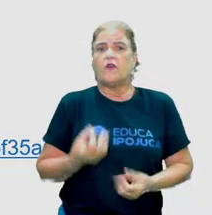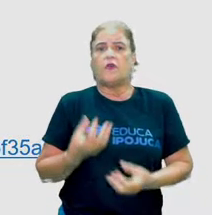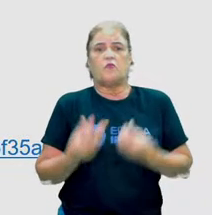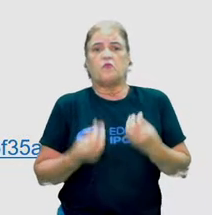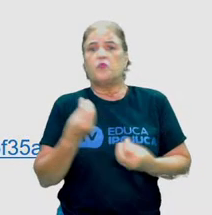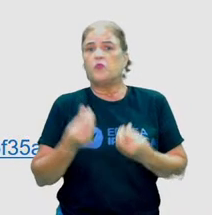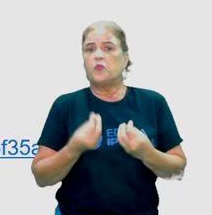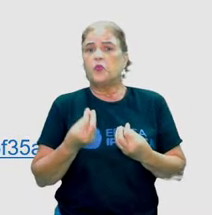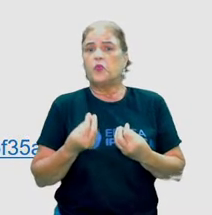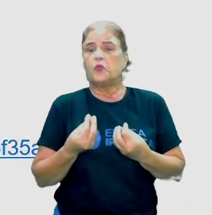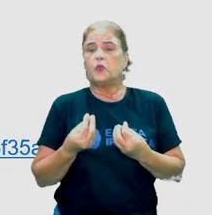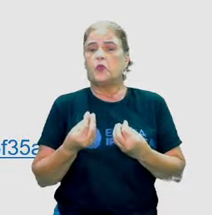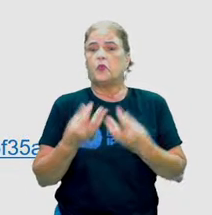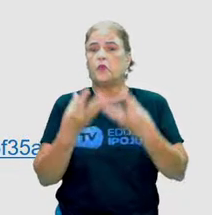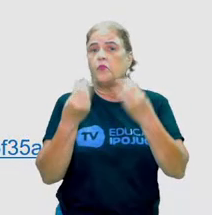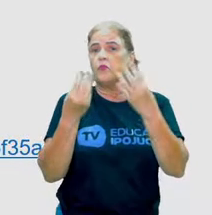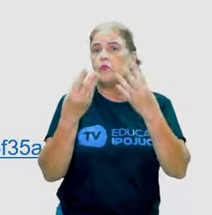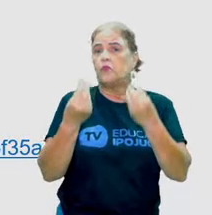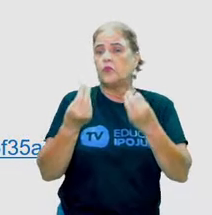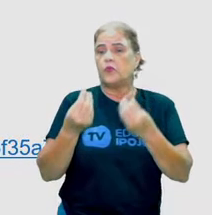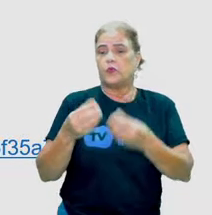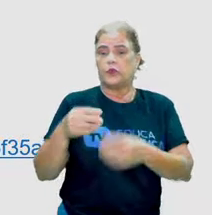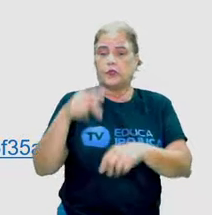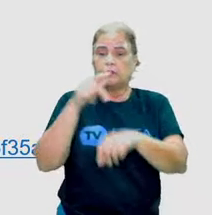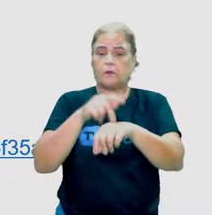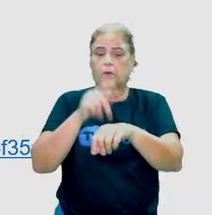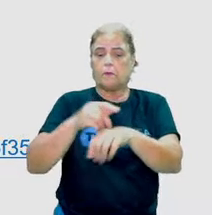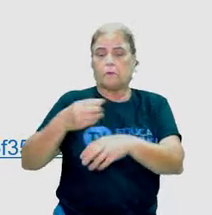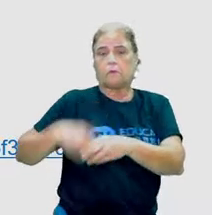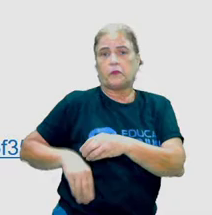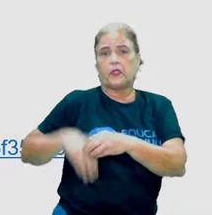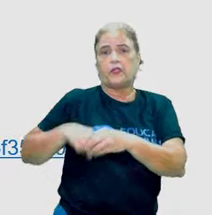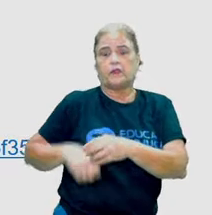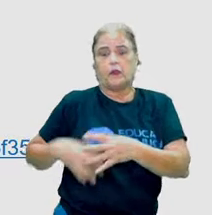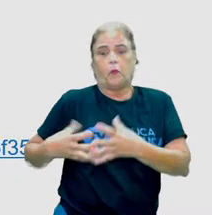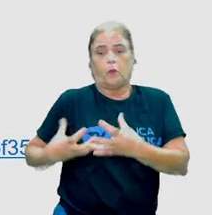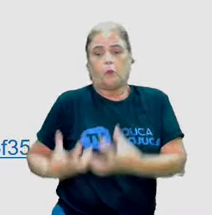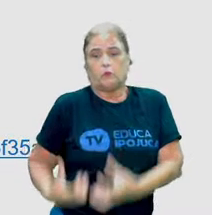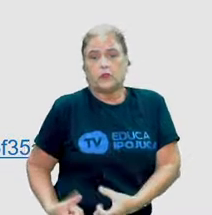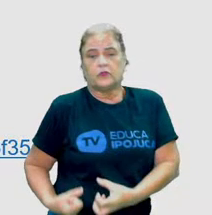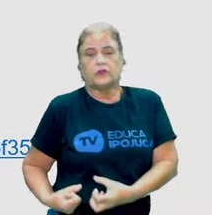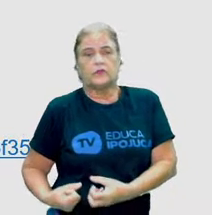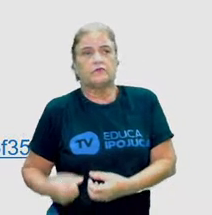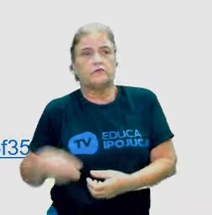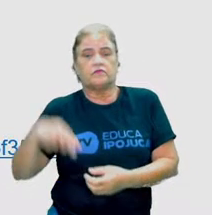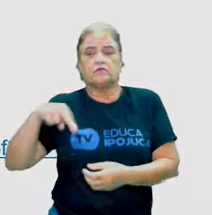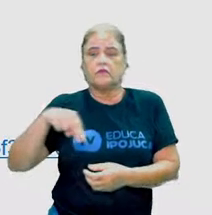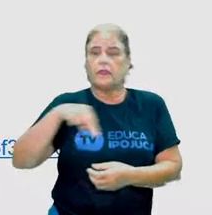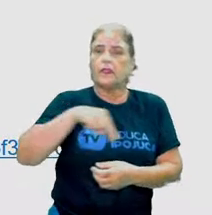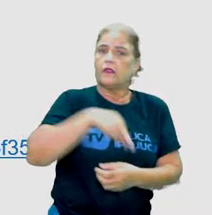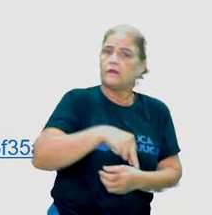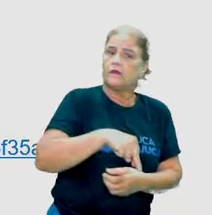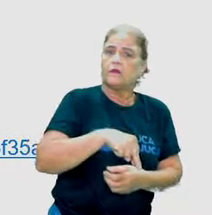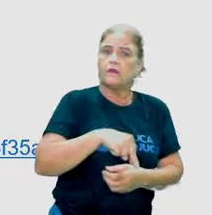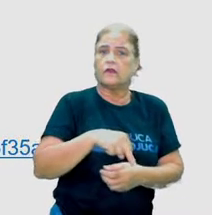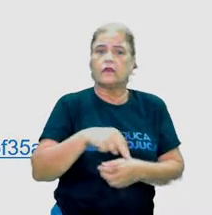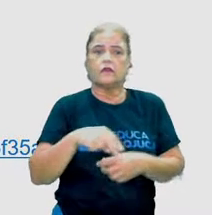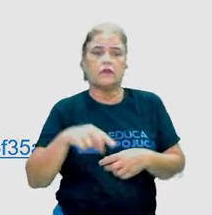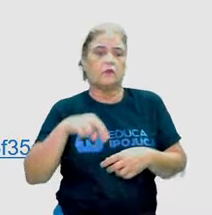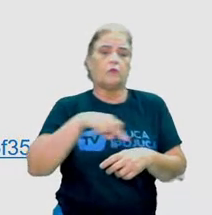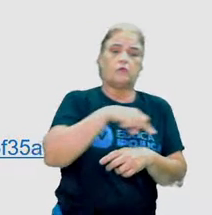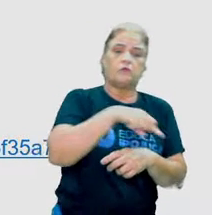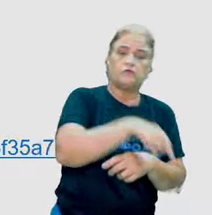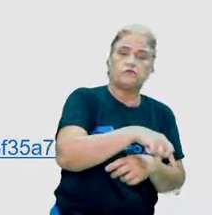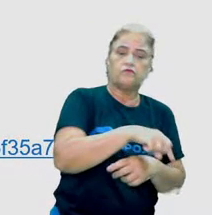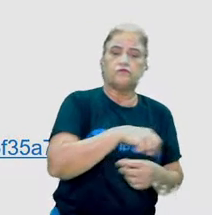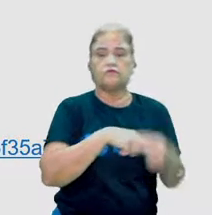carregar pedrinhas ao longo do tempo e ao redor dos lugares onde eles iam, de um lado